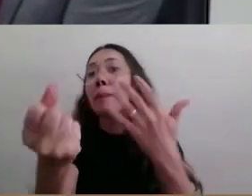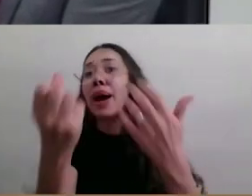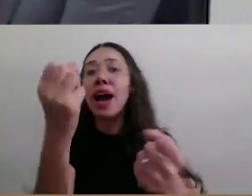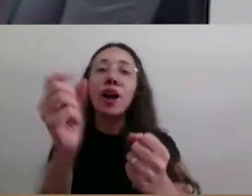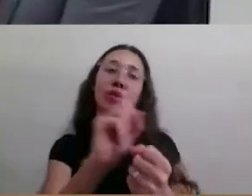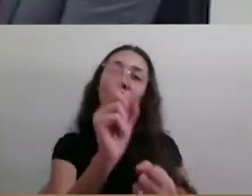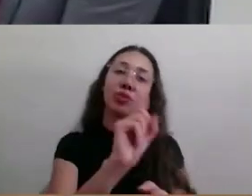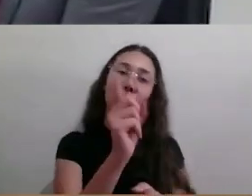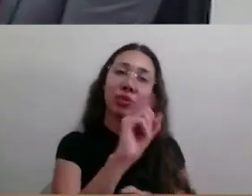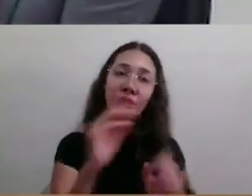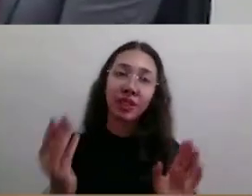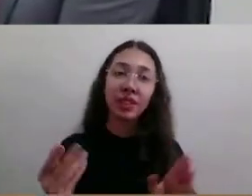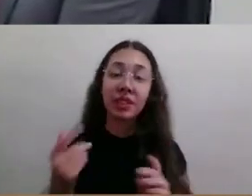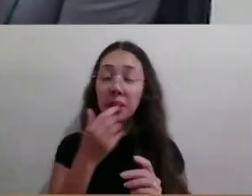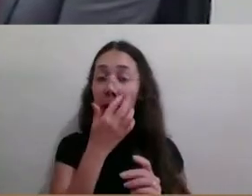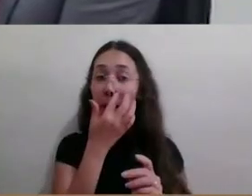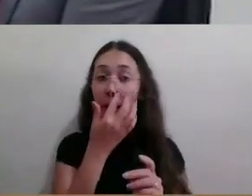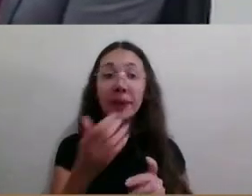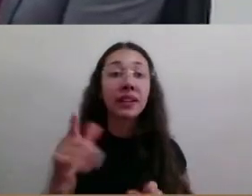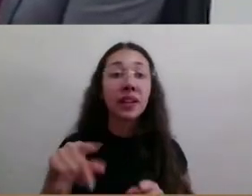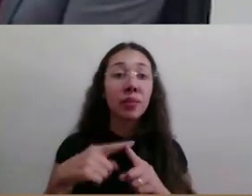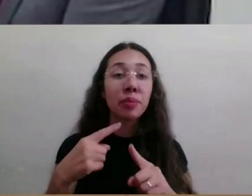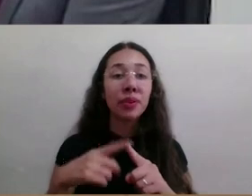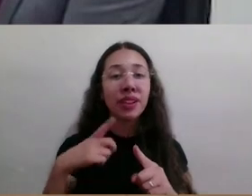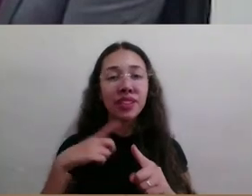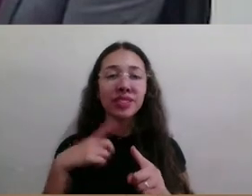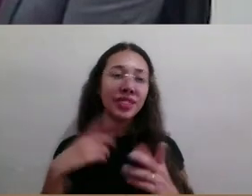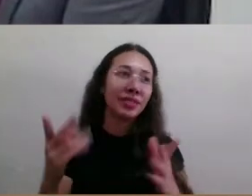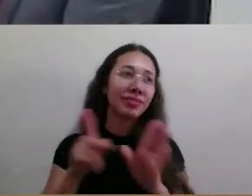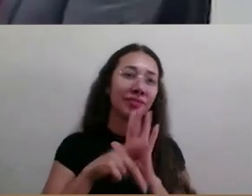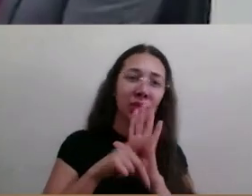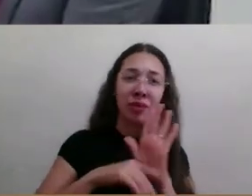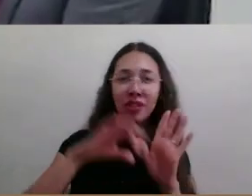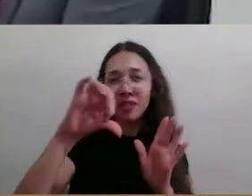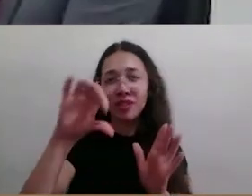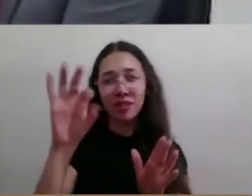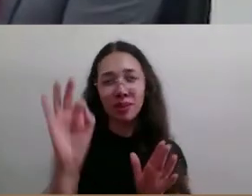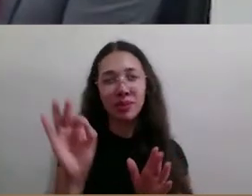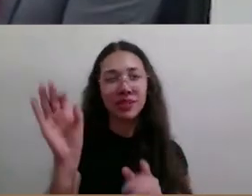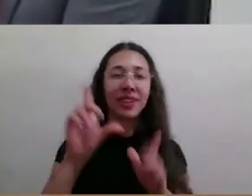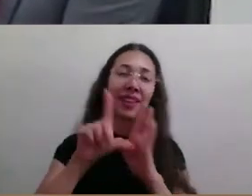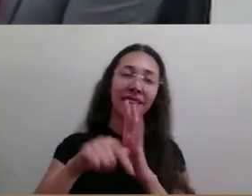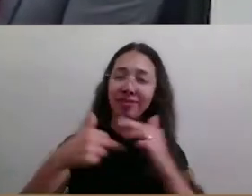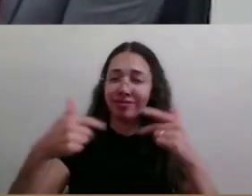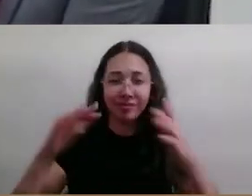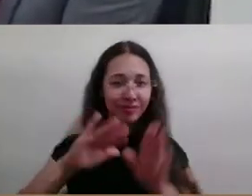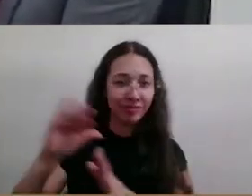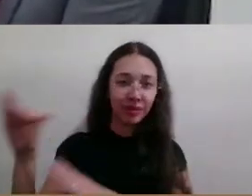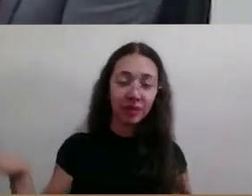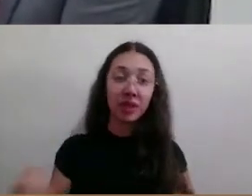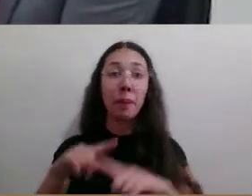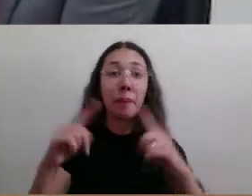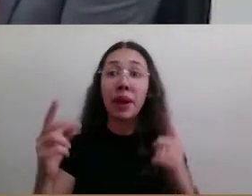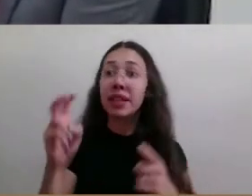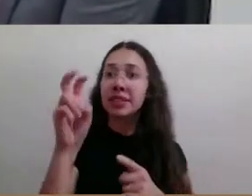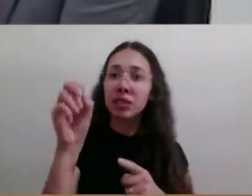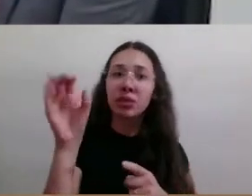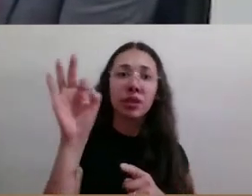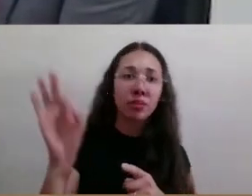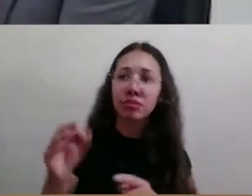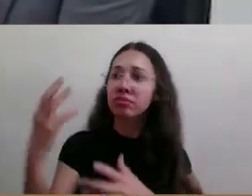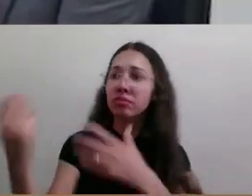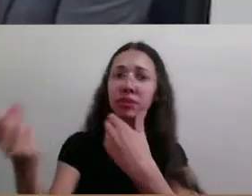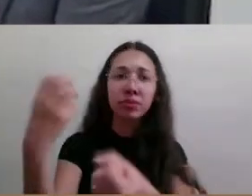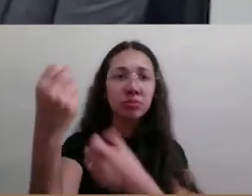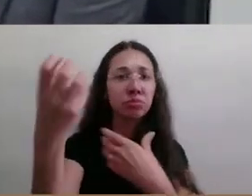Mas, porque tinha aquela proposta de 90% dos atrasados e tal, mas no mínimo 50% de acordo